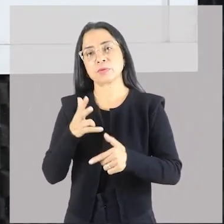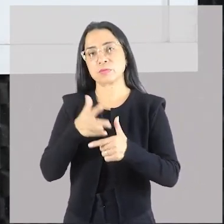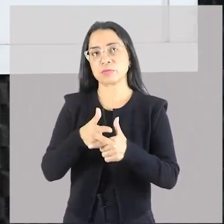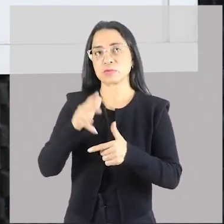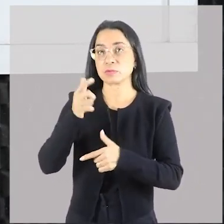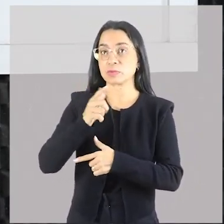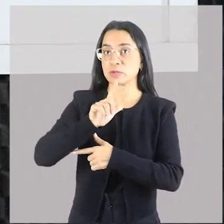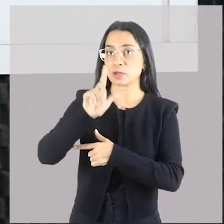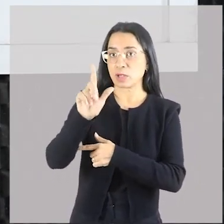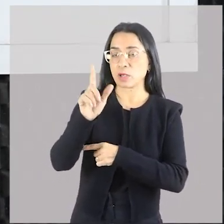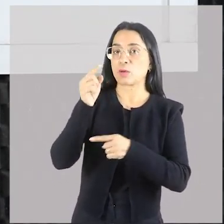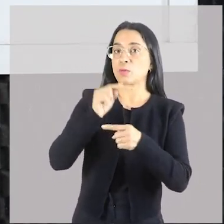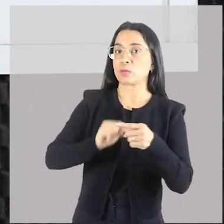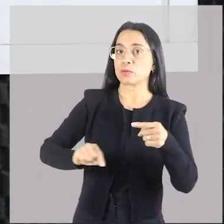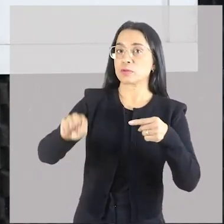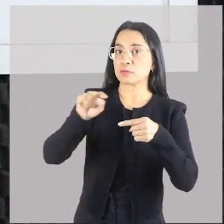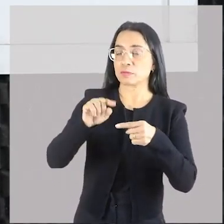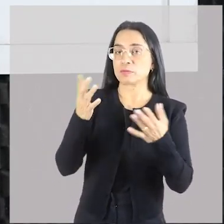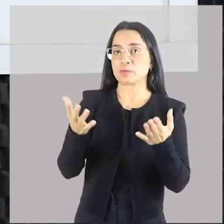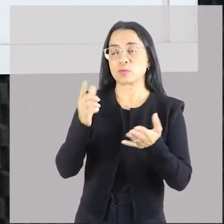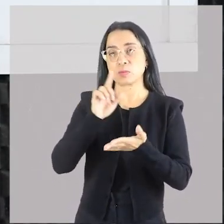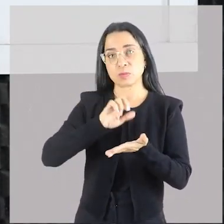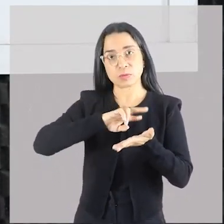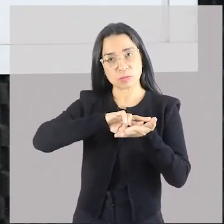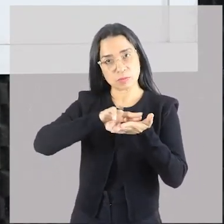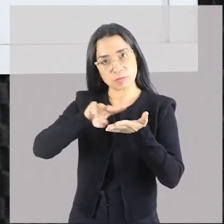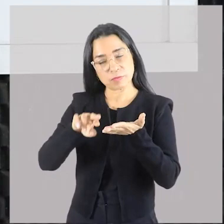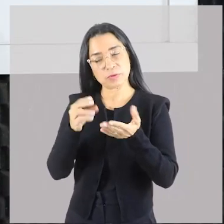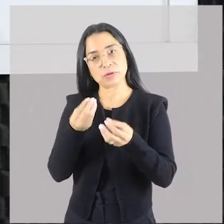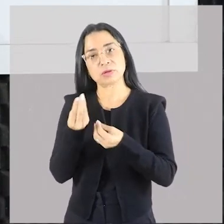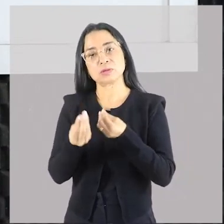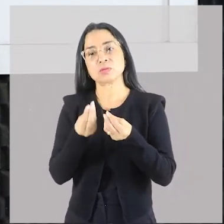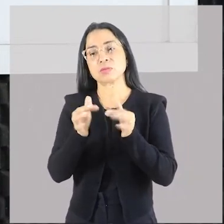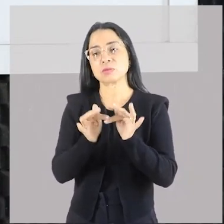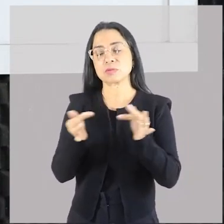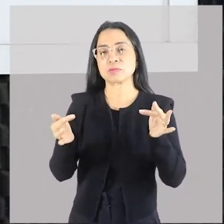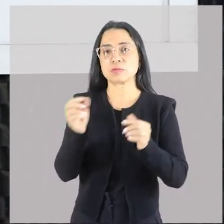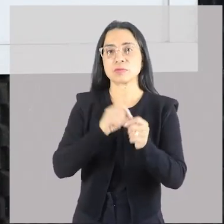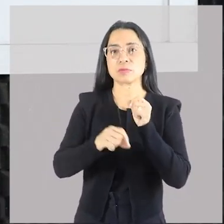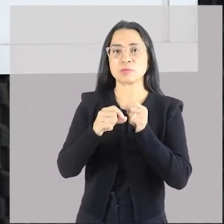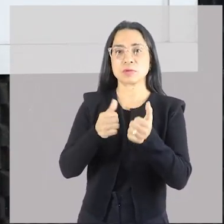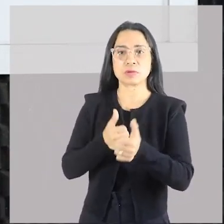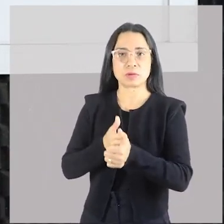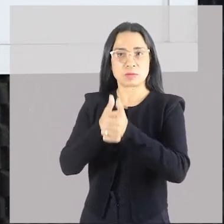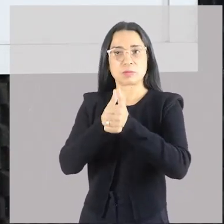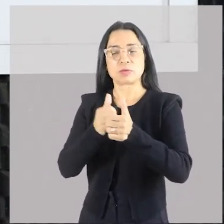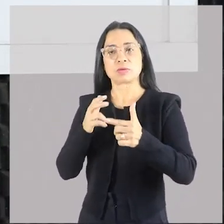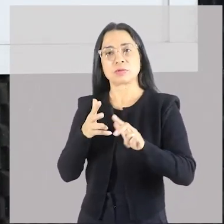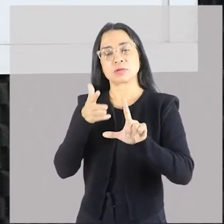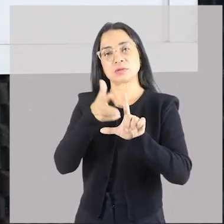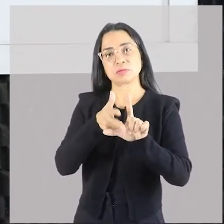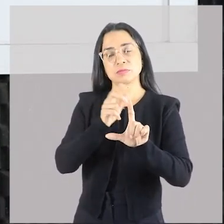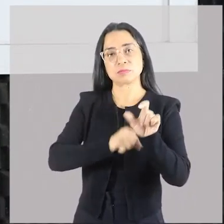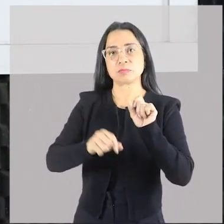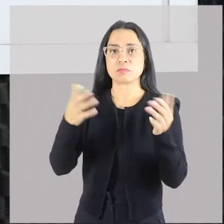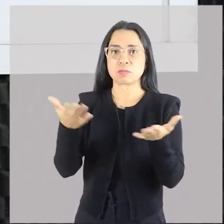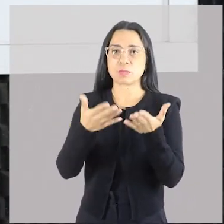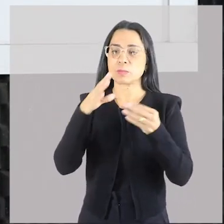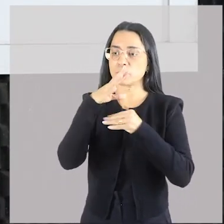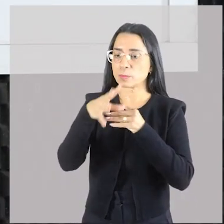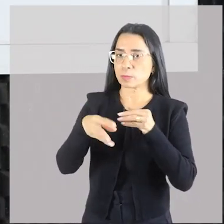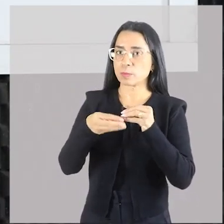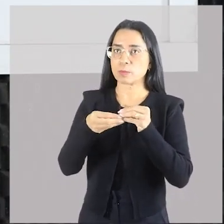outras figuras, os quadriláteros, o triângulo, com as fórmulas, né? Acompanhe esse vídeo e hoje a gente vai